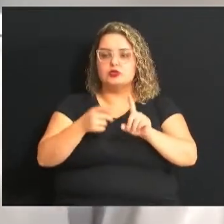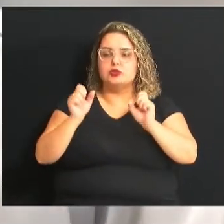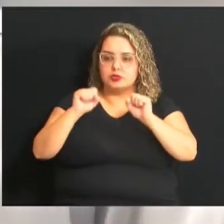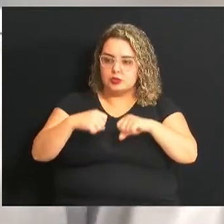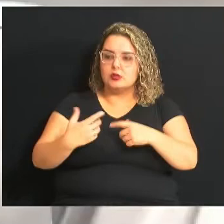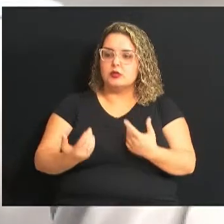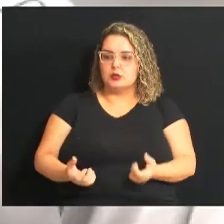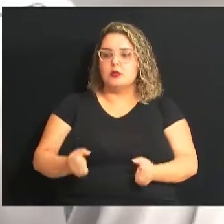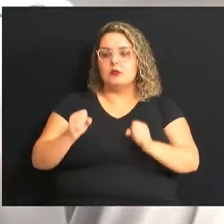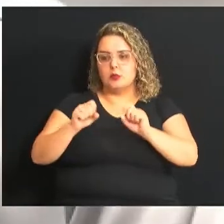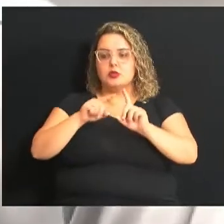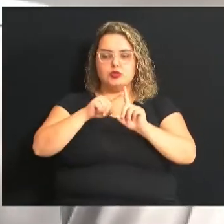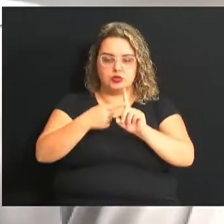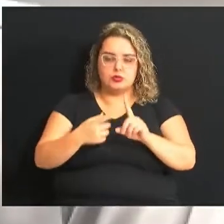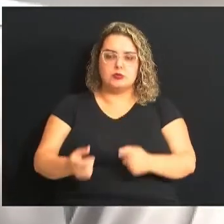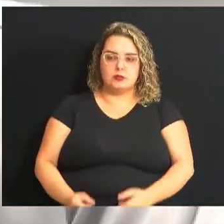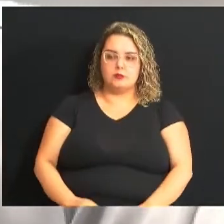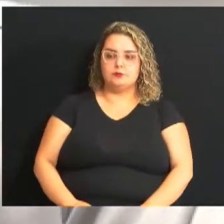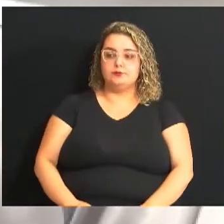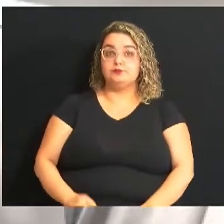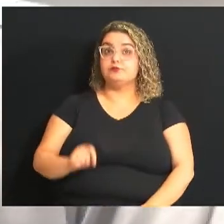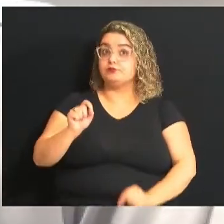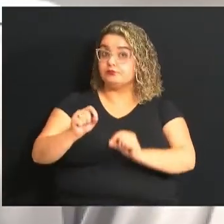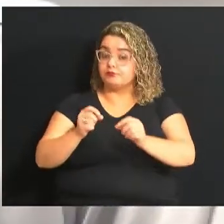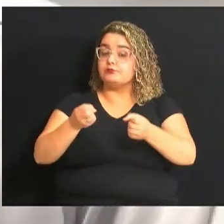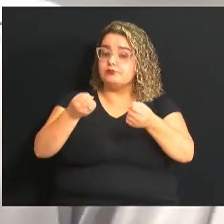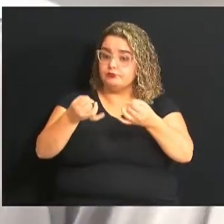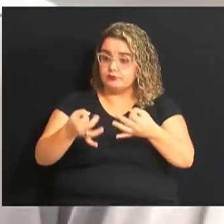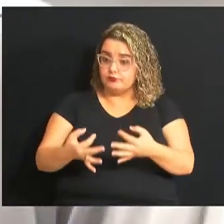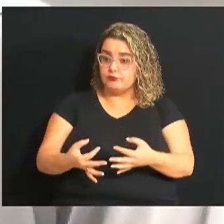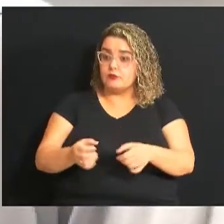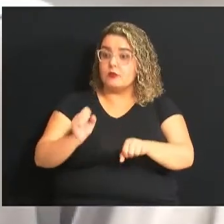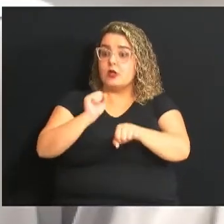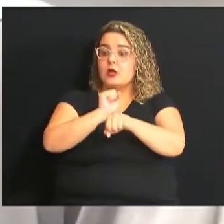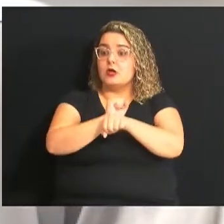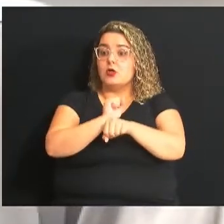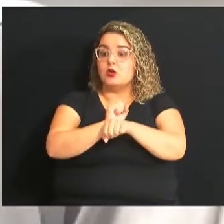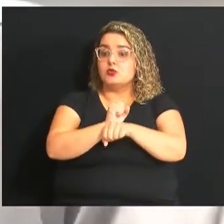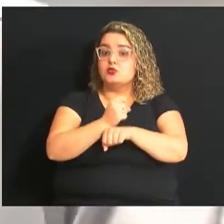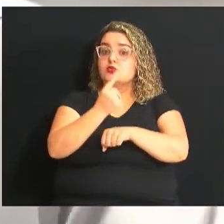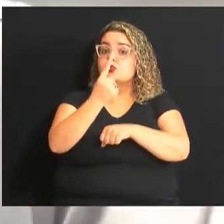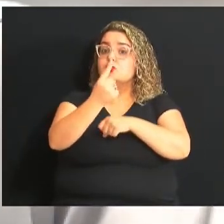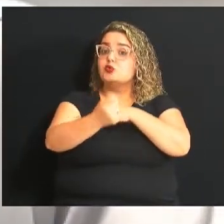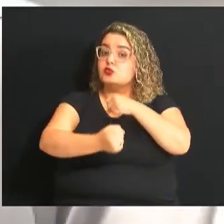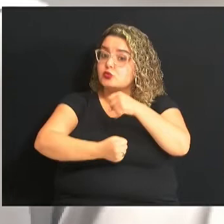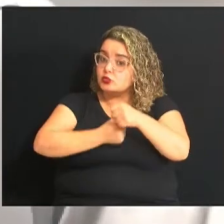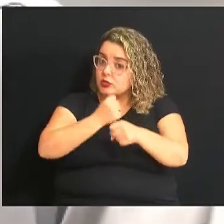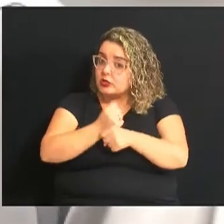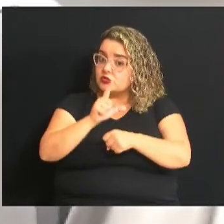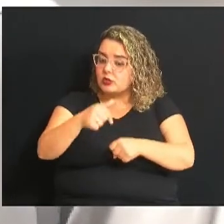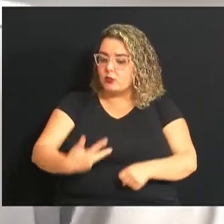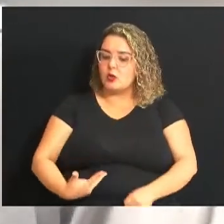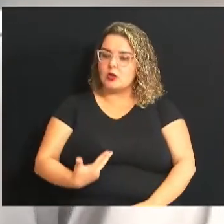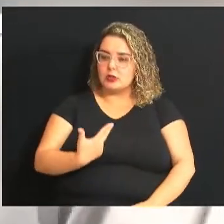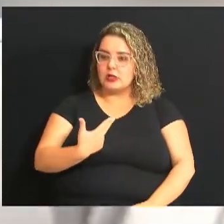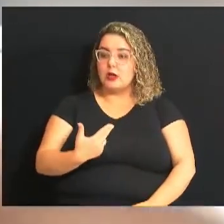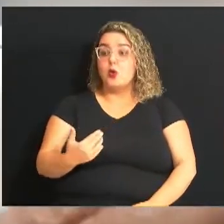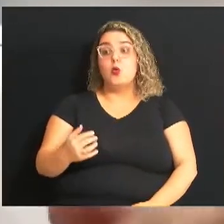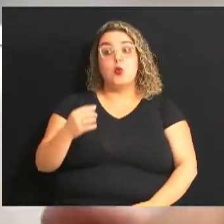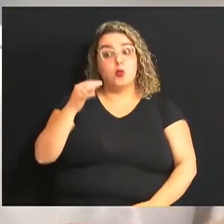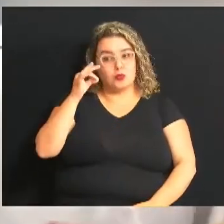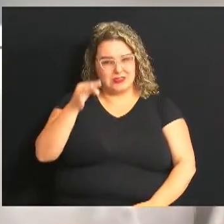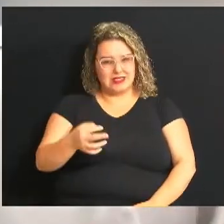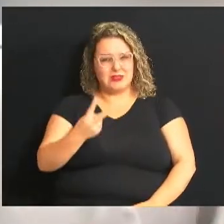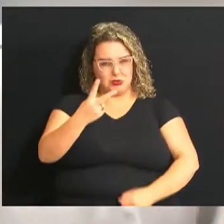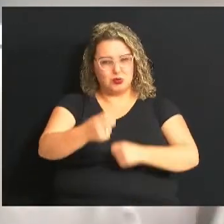engravidar. A única coisa que a gente orienta é que ela espere pelo menos um ano, o ideal seria até 2 anos, quando